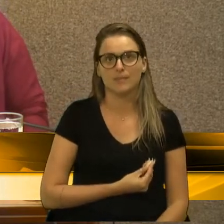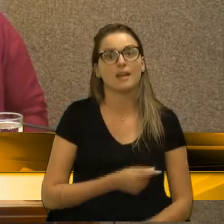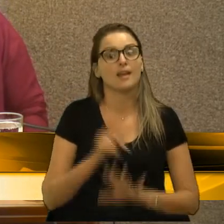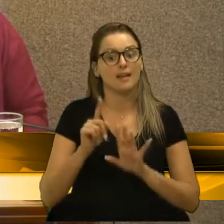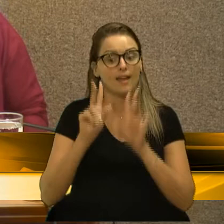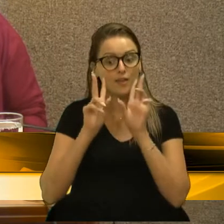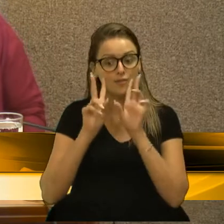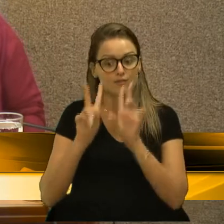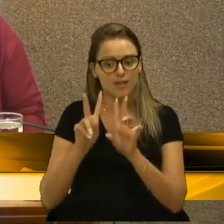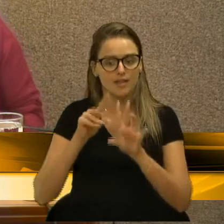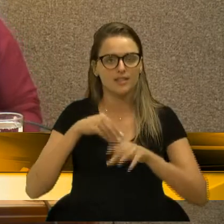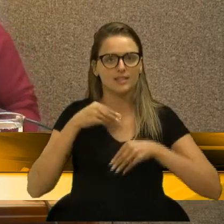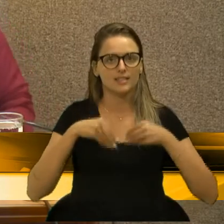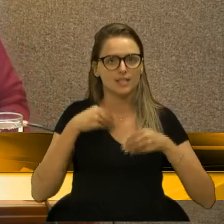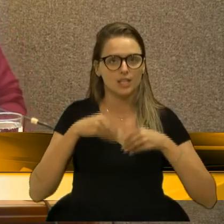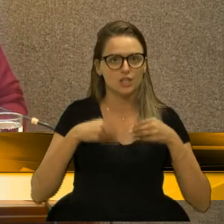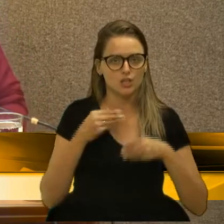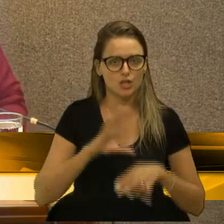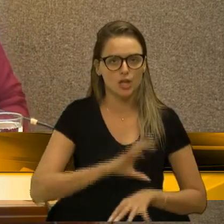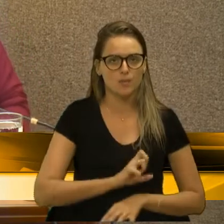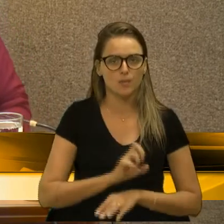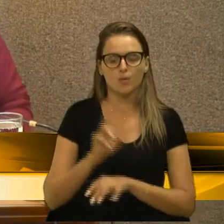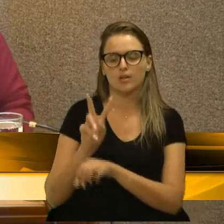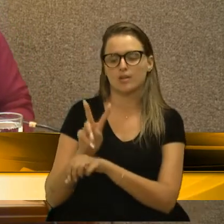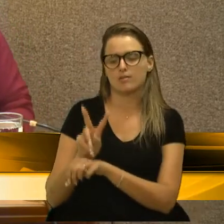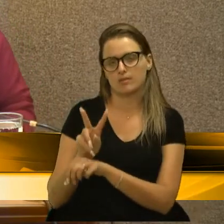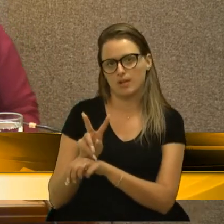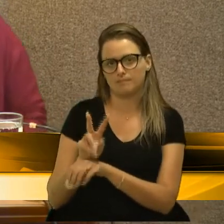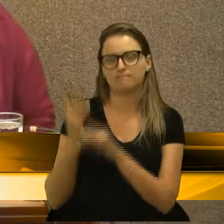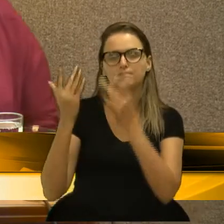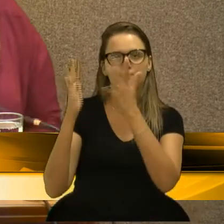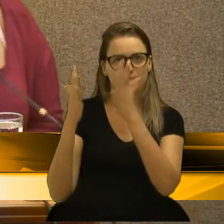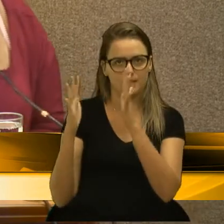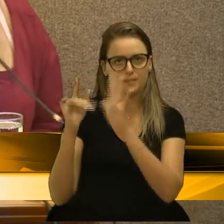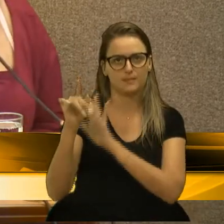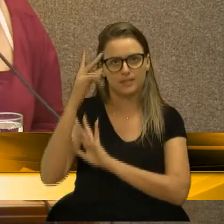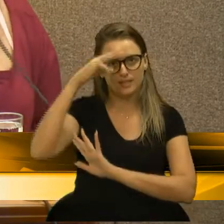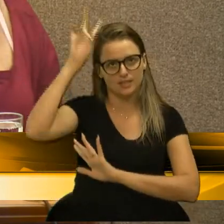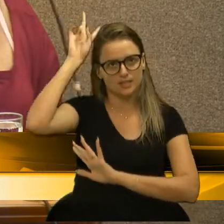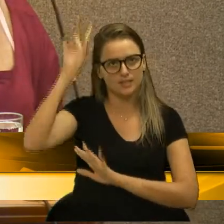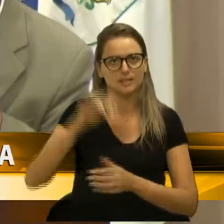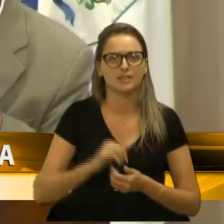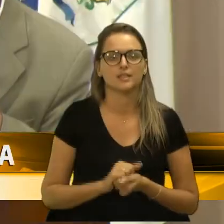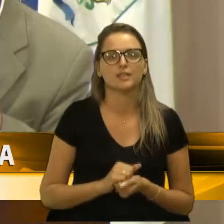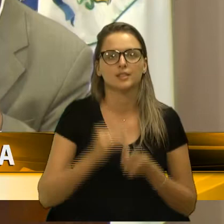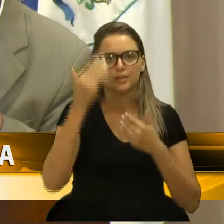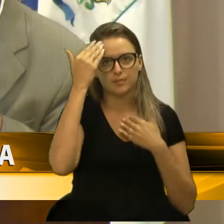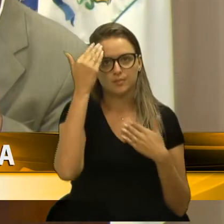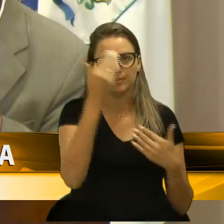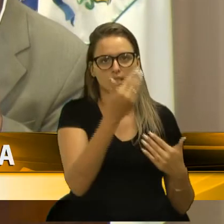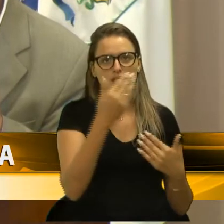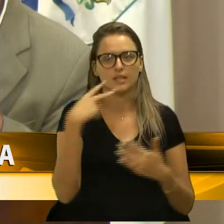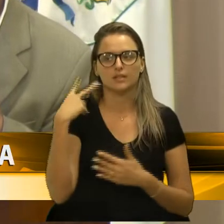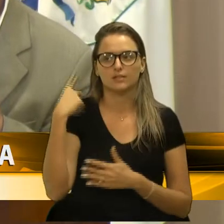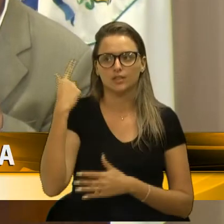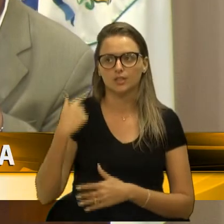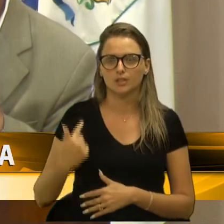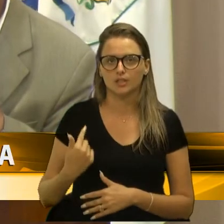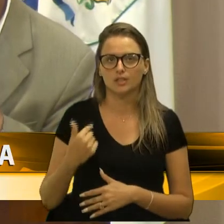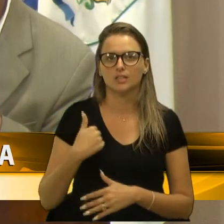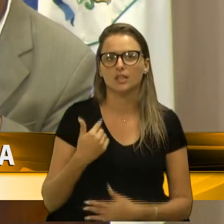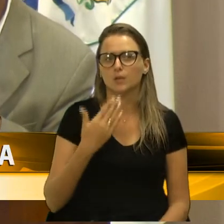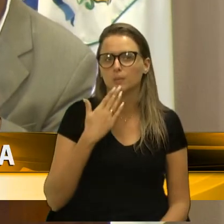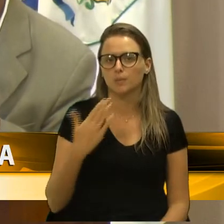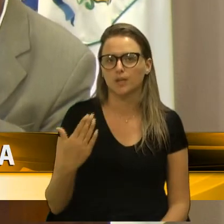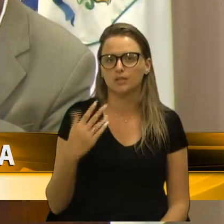ver, sentir a compaixão e cuidar. Parabéns. No outro. Obrigado, vereadora Gladys. Peço